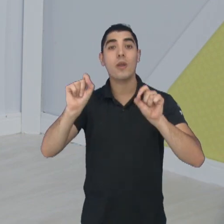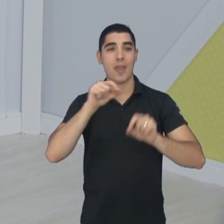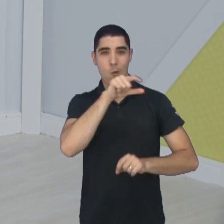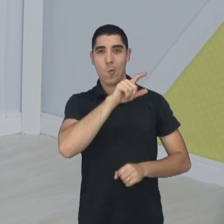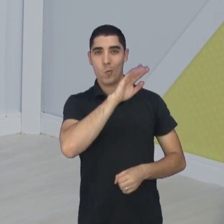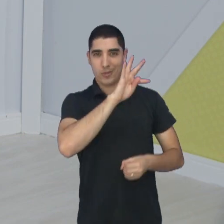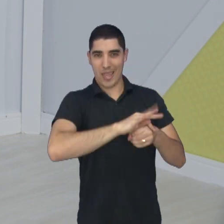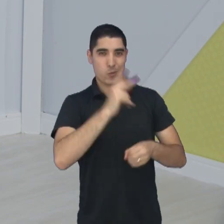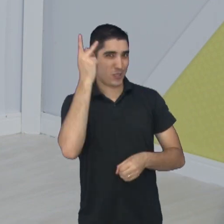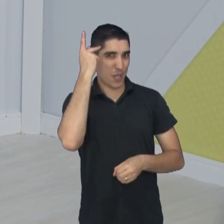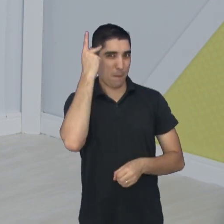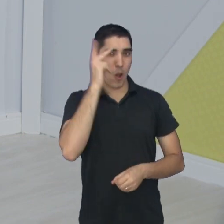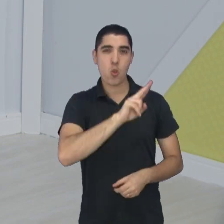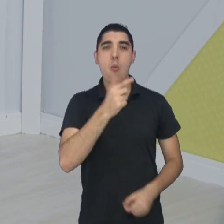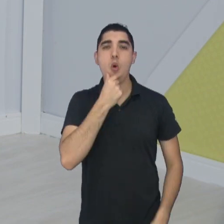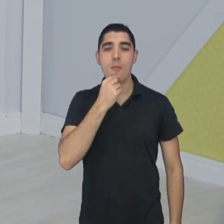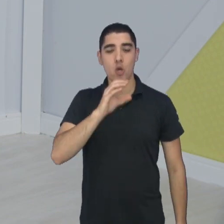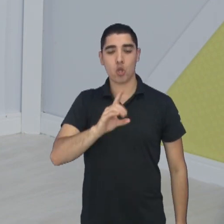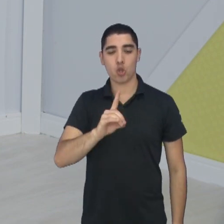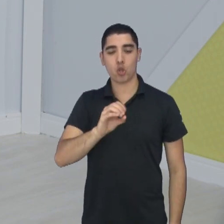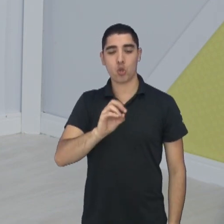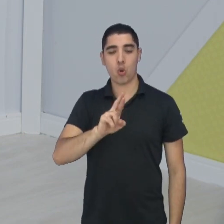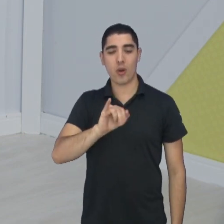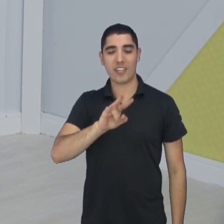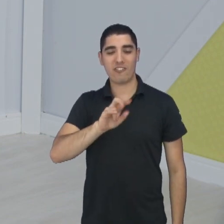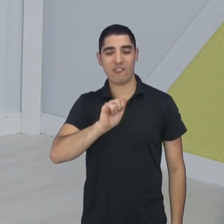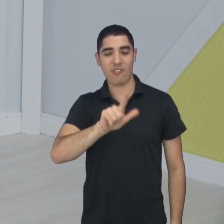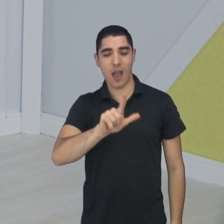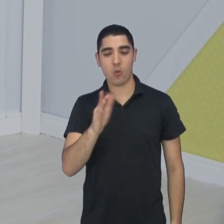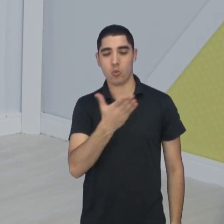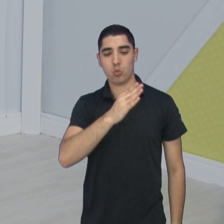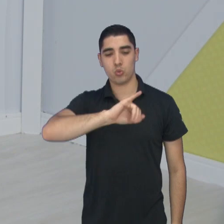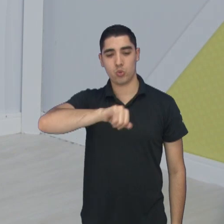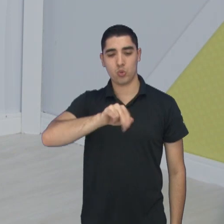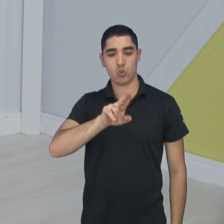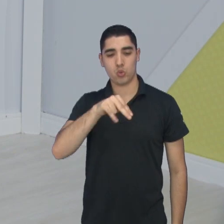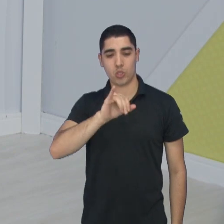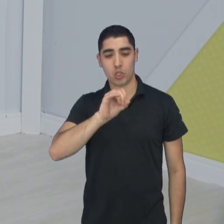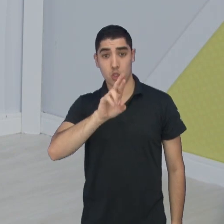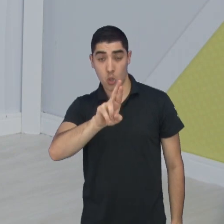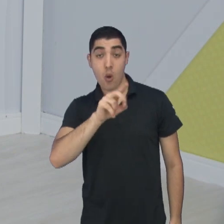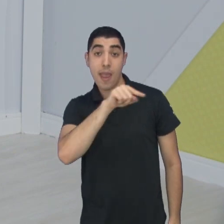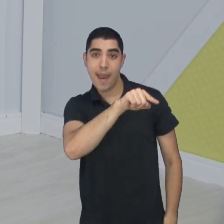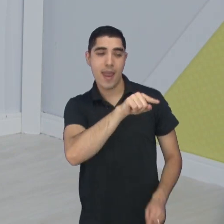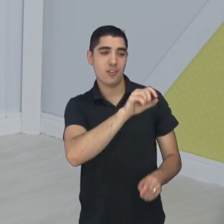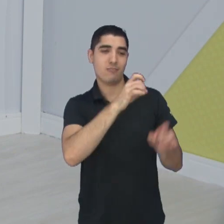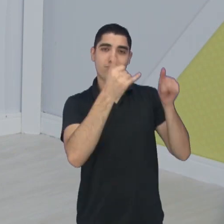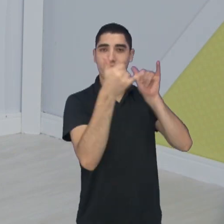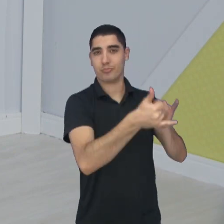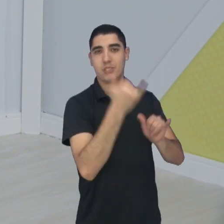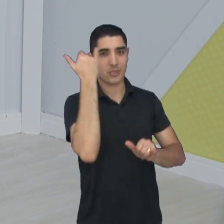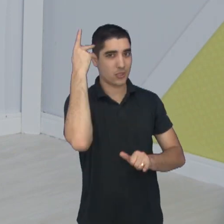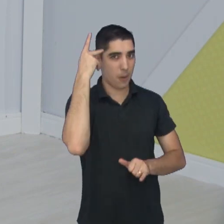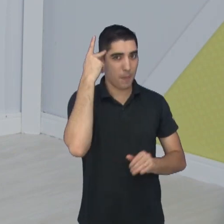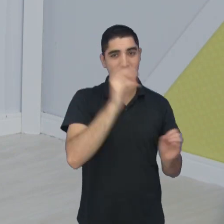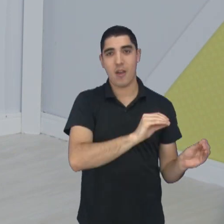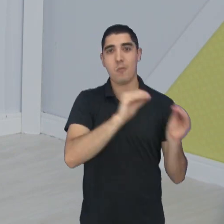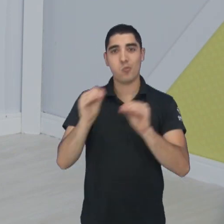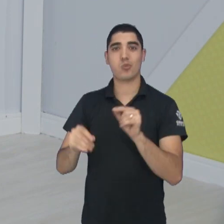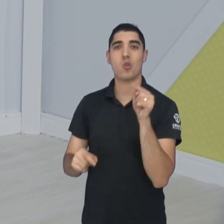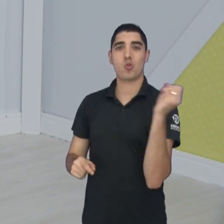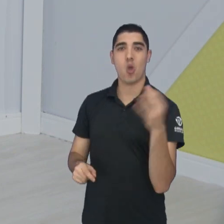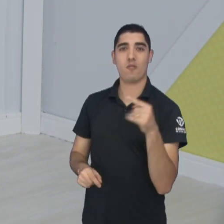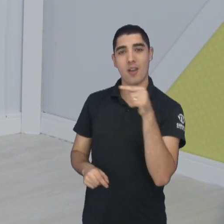Paulo, será o técnico da seleção brasileira de futebol na disputa das eliminatórias da Copa do Mundo. O Brasil está atrás da Venezuela, que fazem a Copa